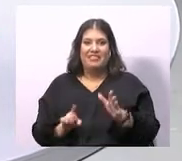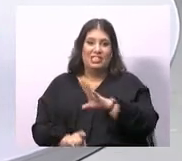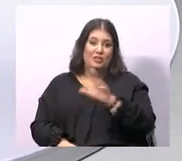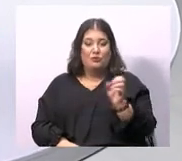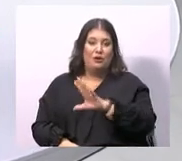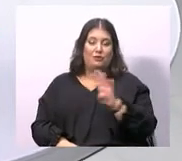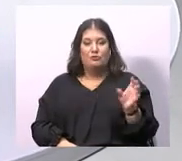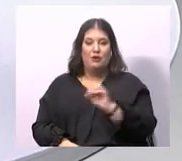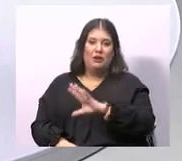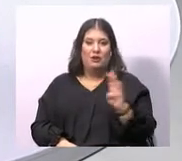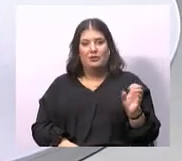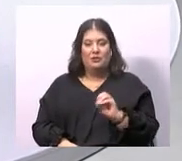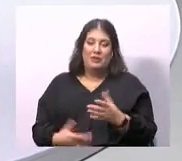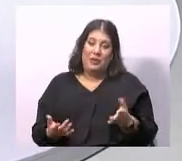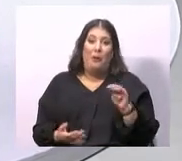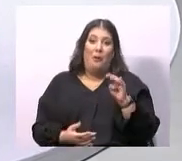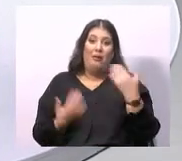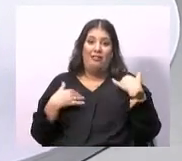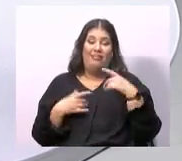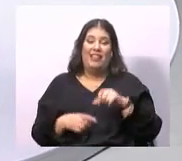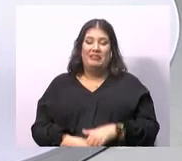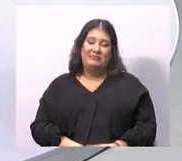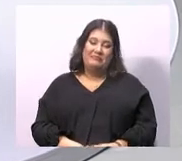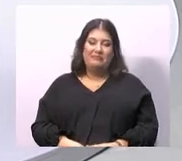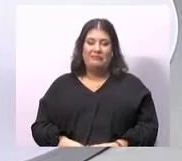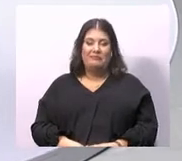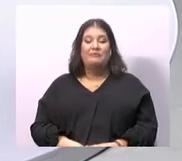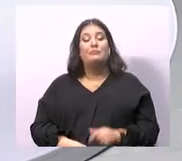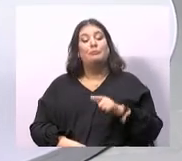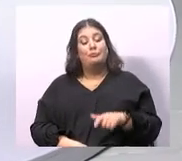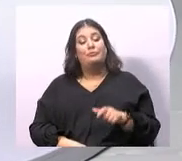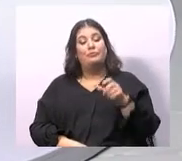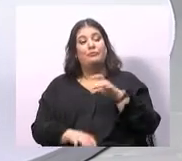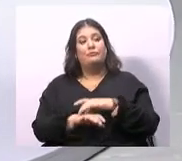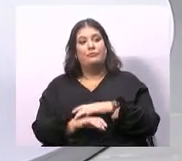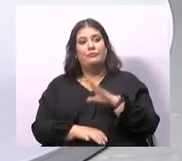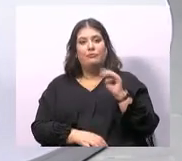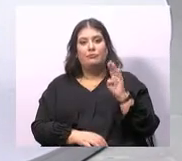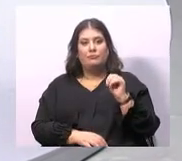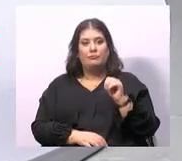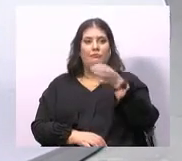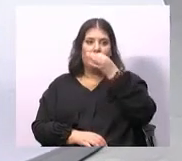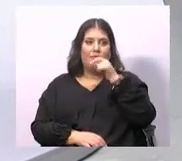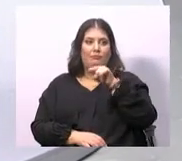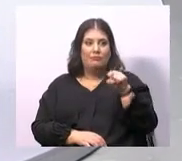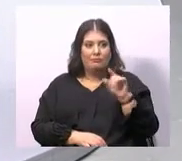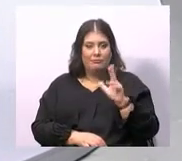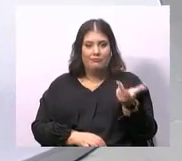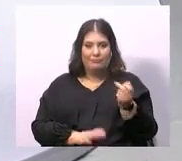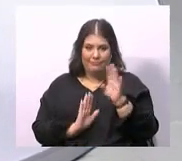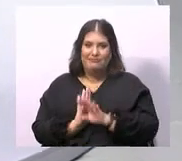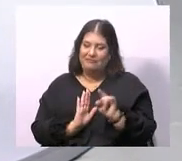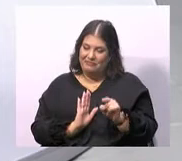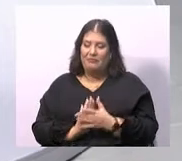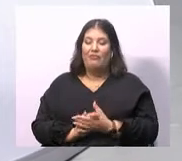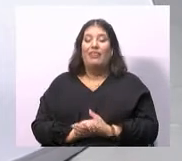Dos Joões e com o pé de atleta. E com o pé de atleta, muito bem. É assim, o pé de atleta, por acaso também já havia um programa a falar sobre o pé de atleta, mas o pé